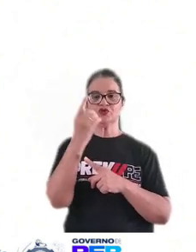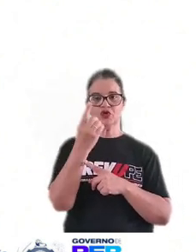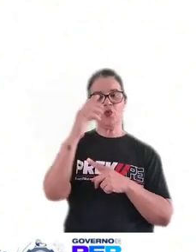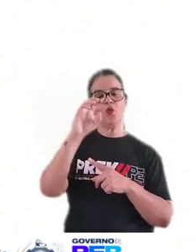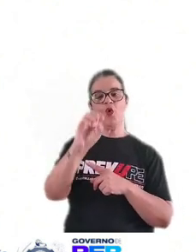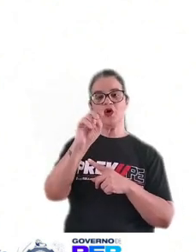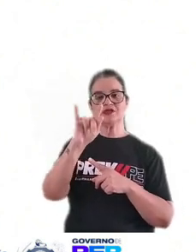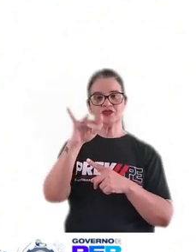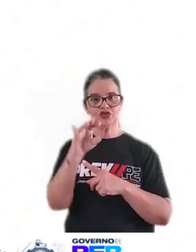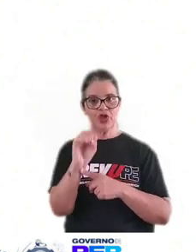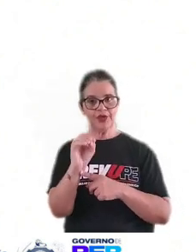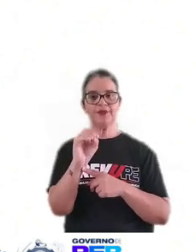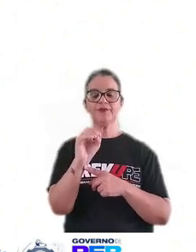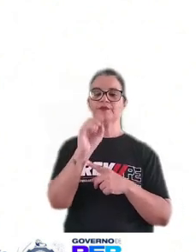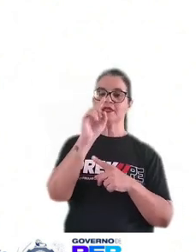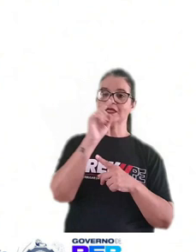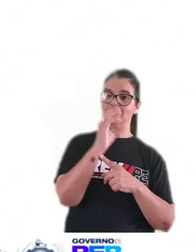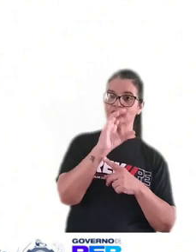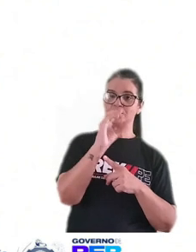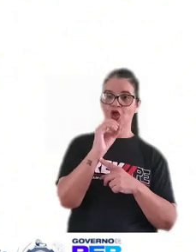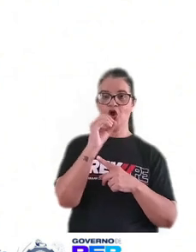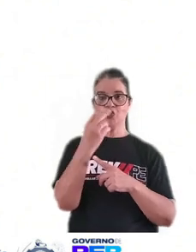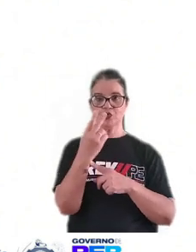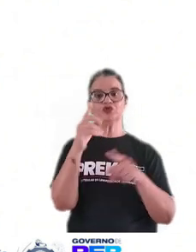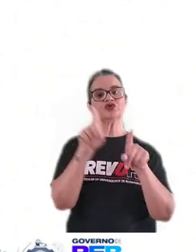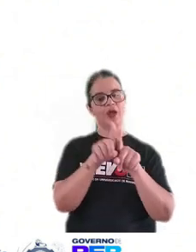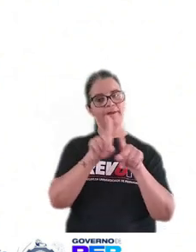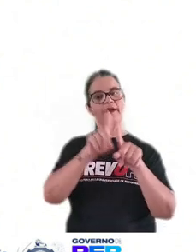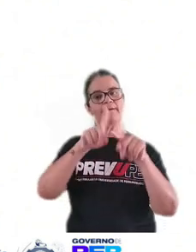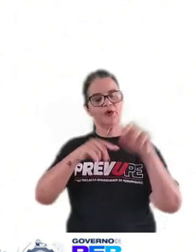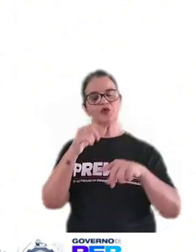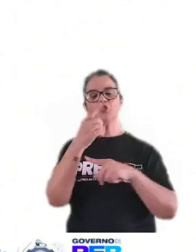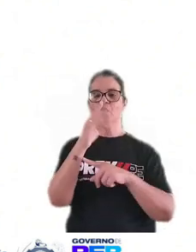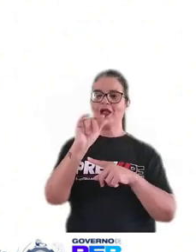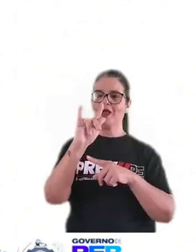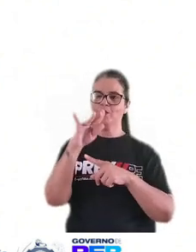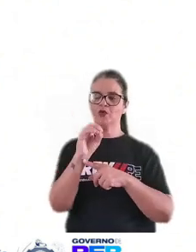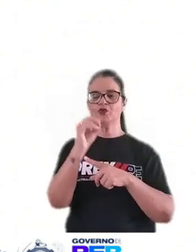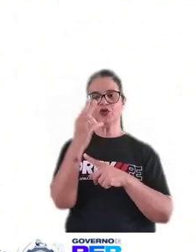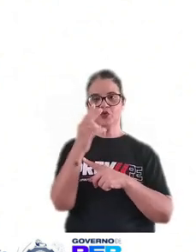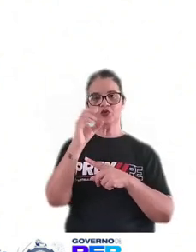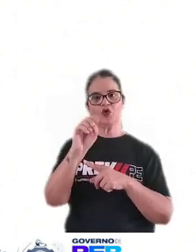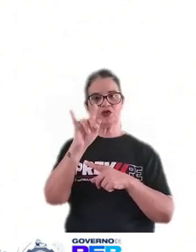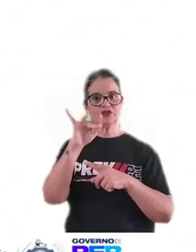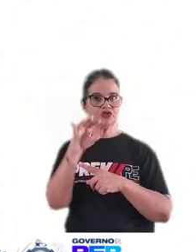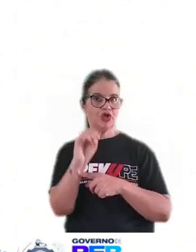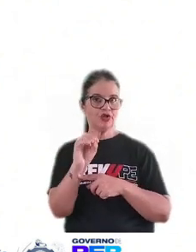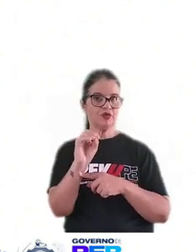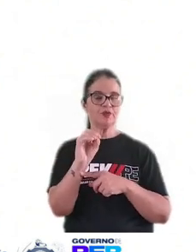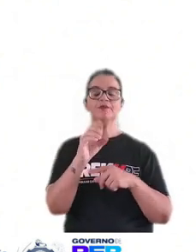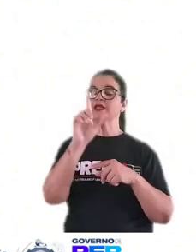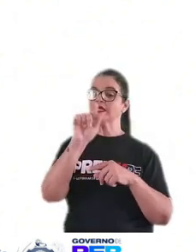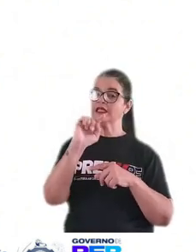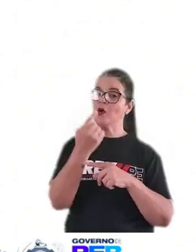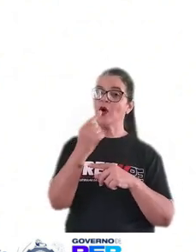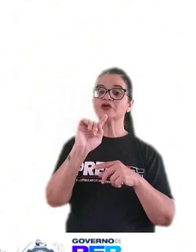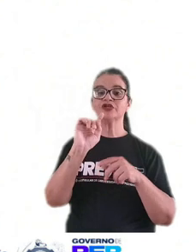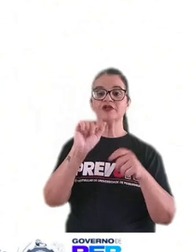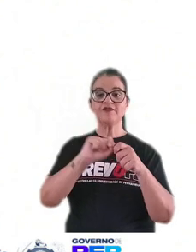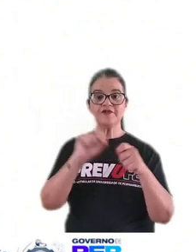5 hidrogênios e 1 oxigênio e no CO2 também produto 1 carbono e 2 oxigênios